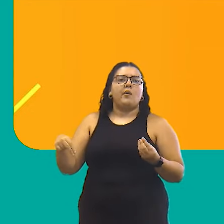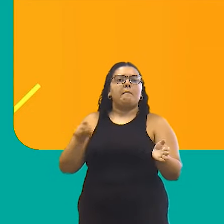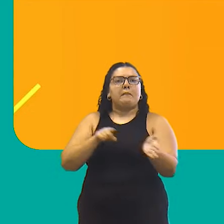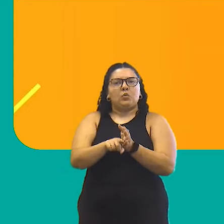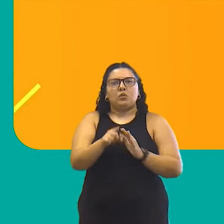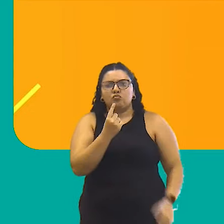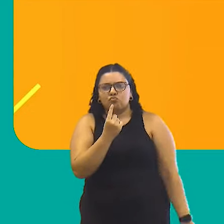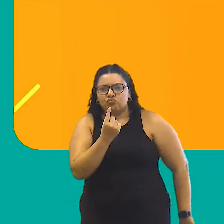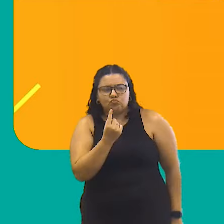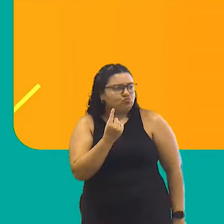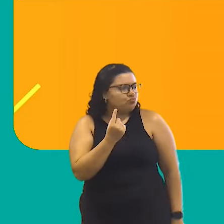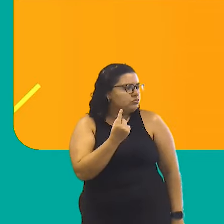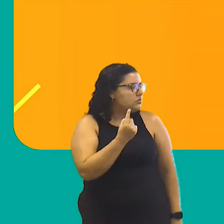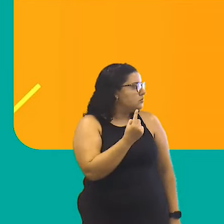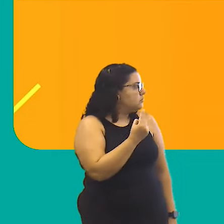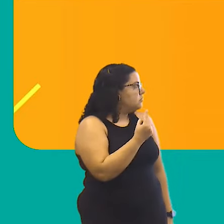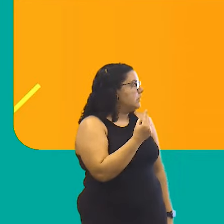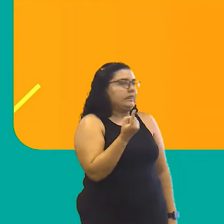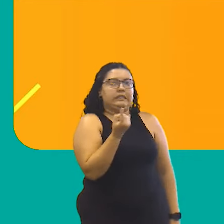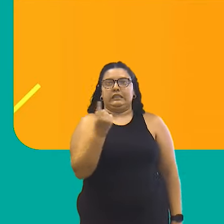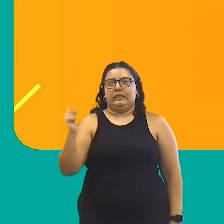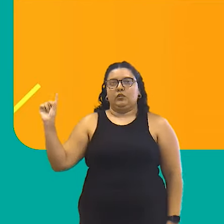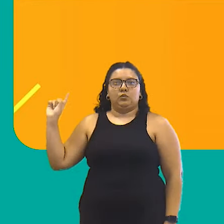1? Não.